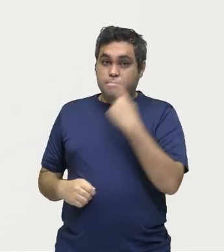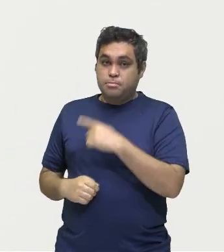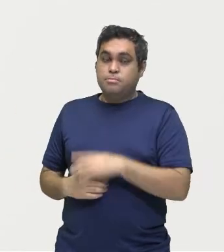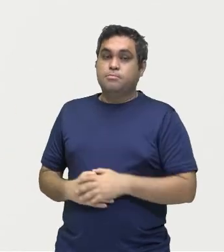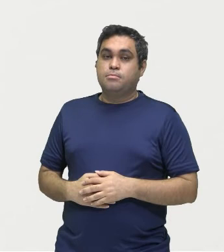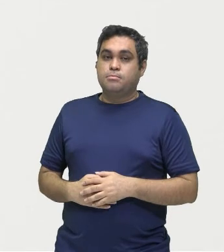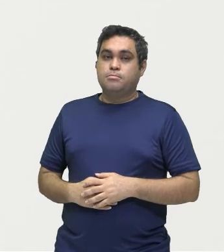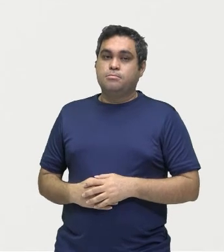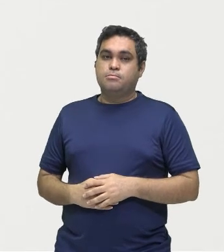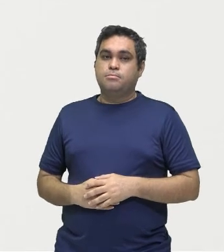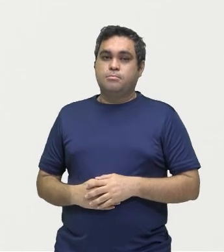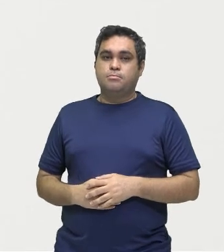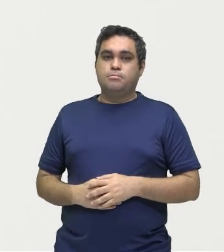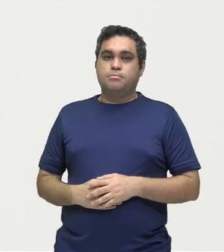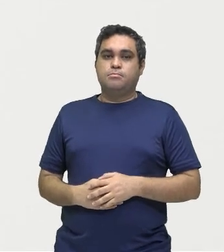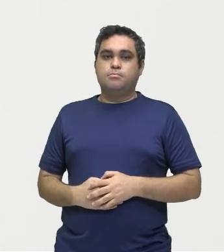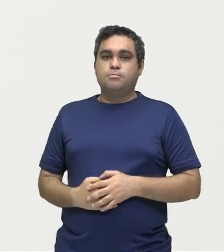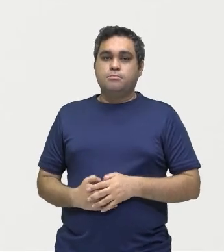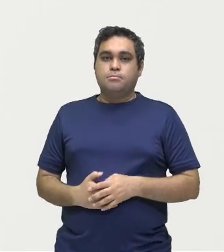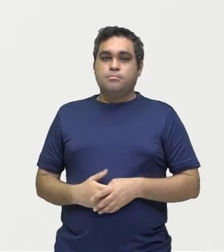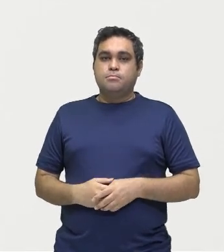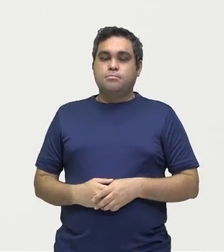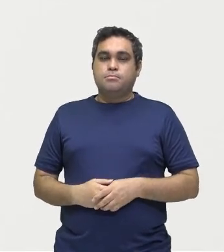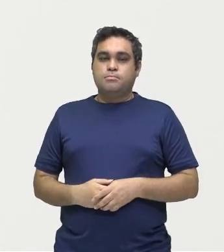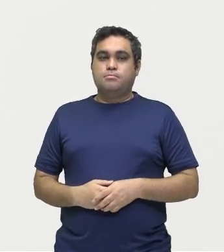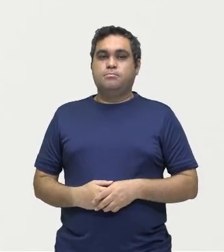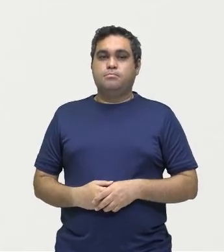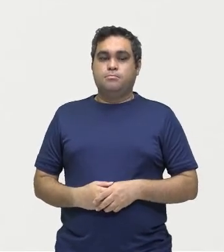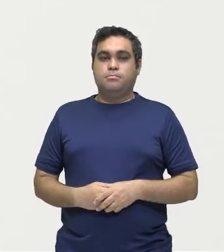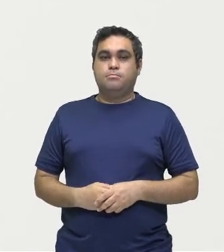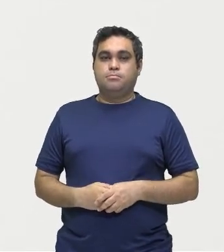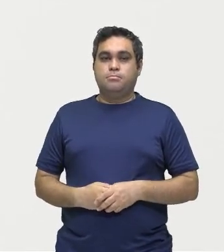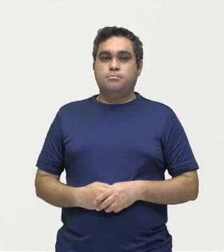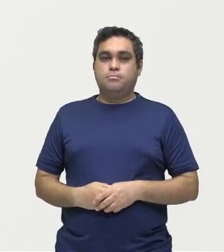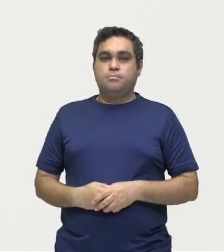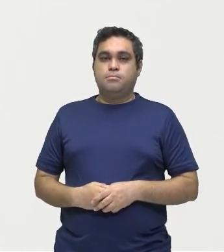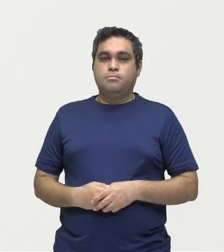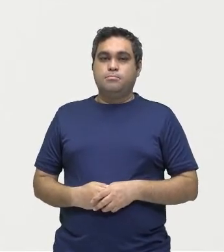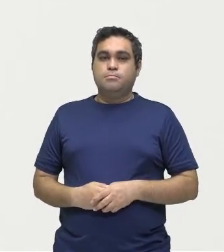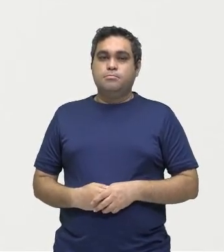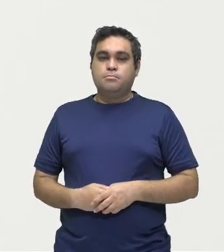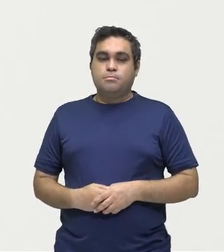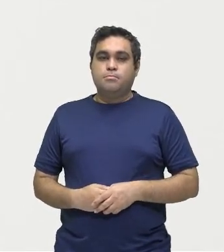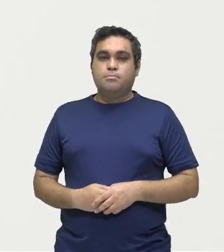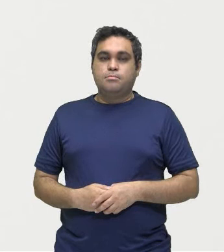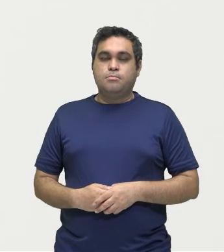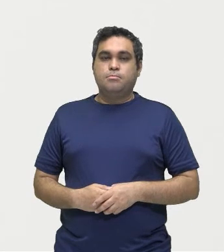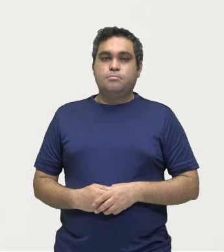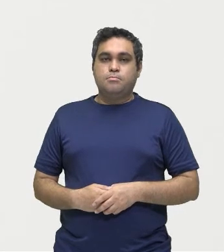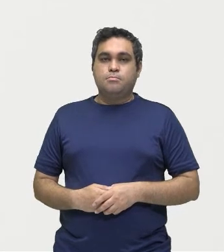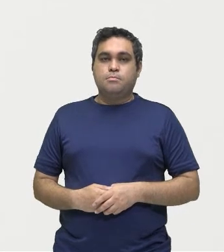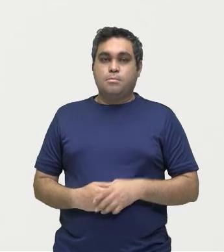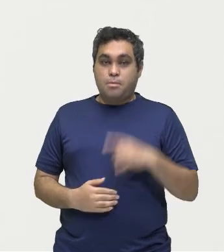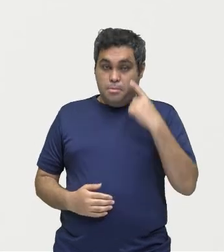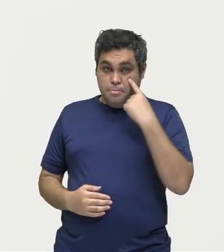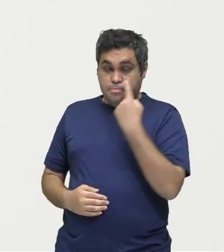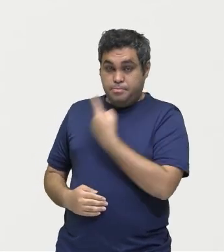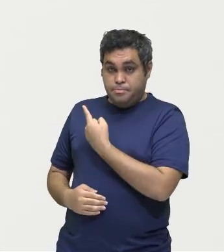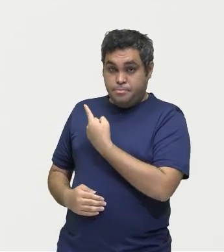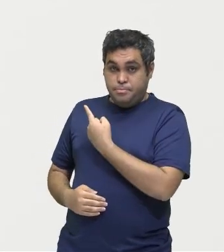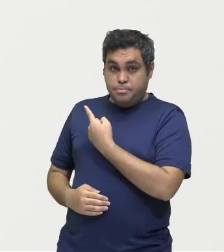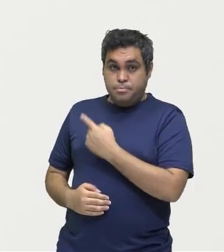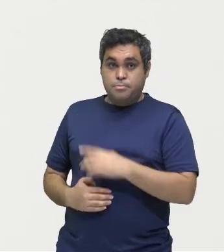9. Portanto, x tem que ser maior que 3. Nesse caso aqui, das alternativas,